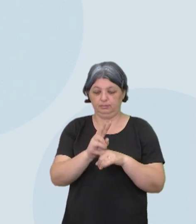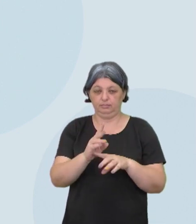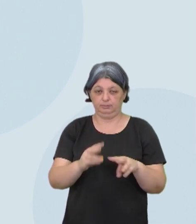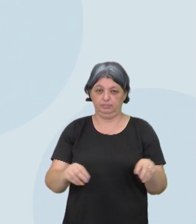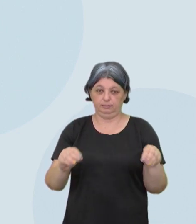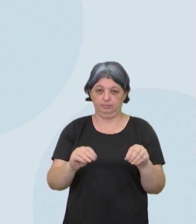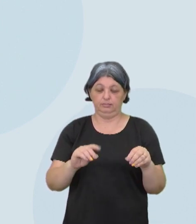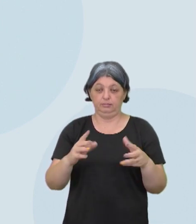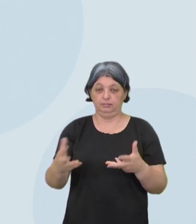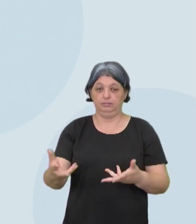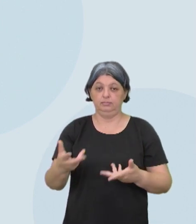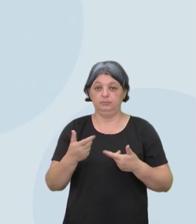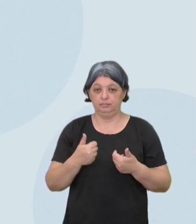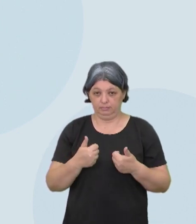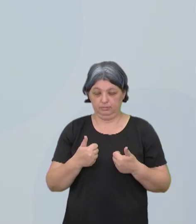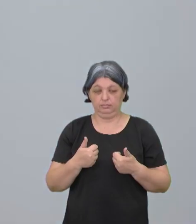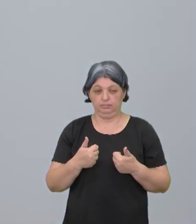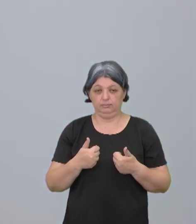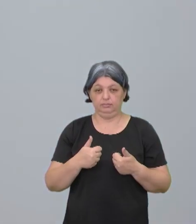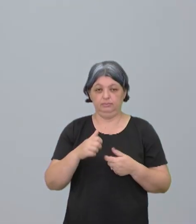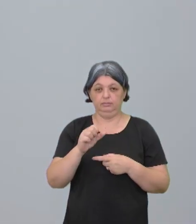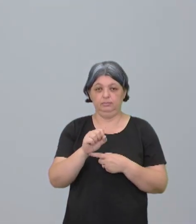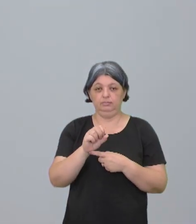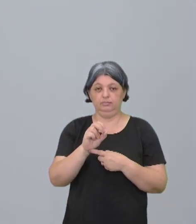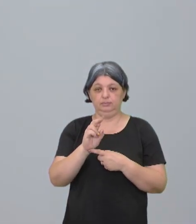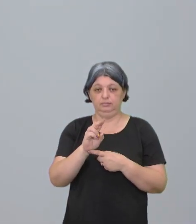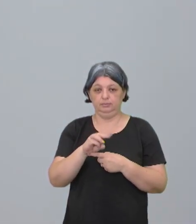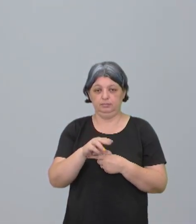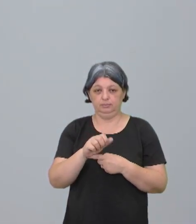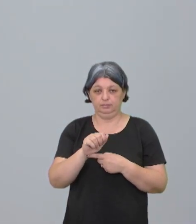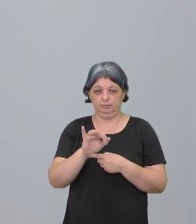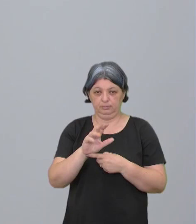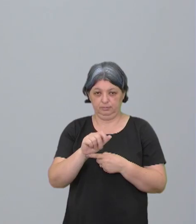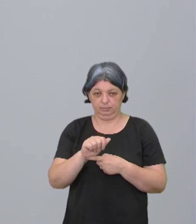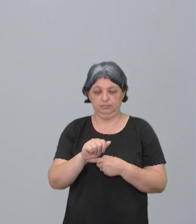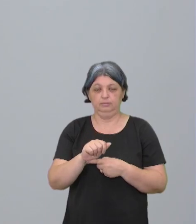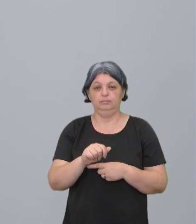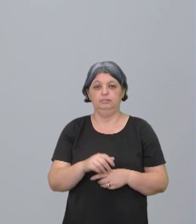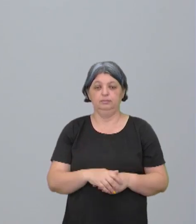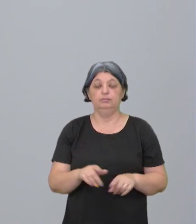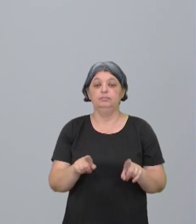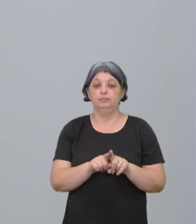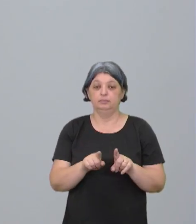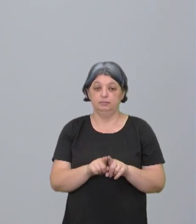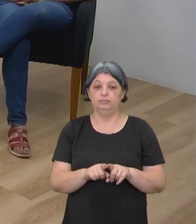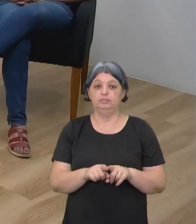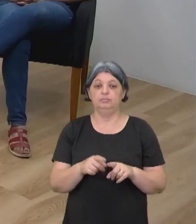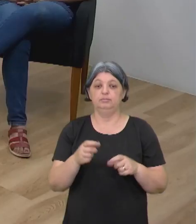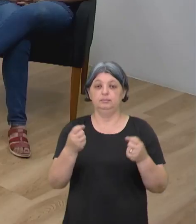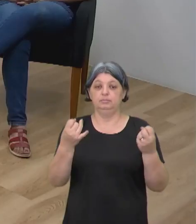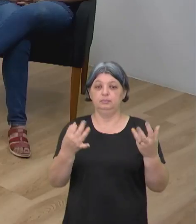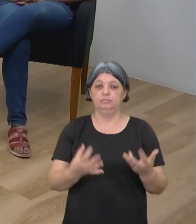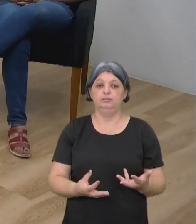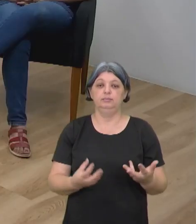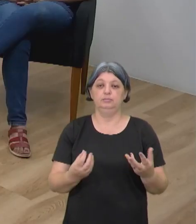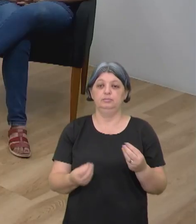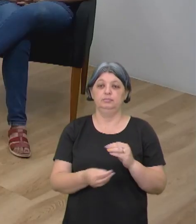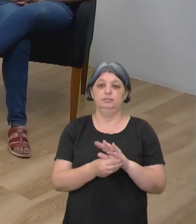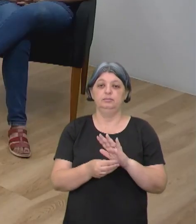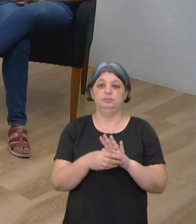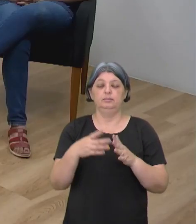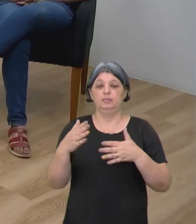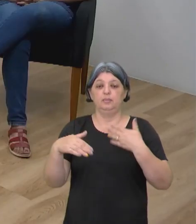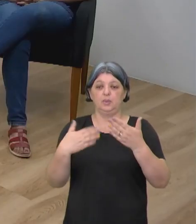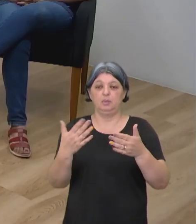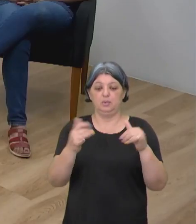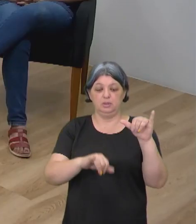vou convidar a Sumaia, né, a nossa amiga aqui do nosso componente também, para falar um pouquinho mais a respeito, então, de